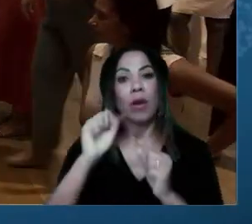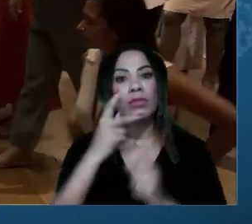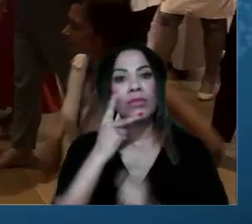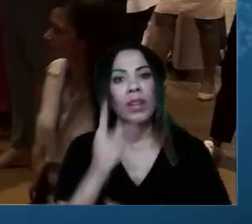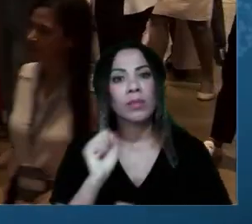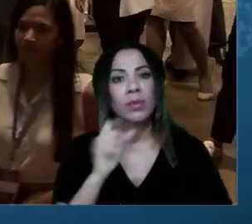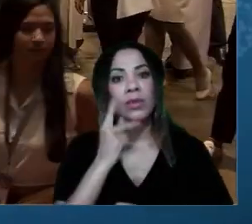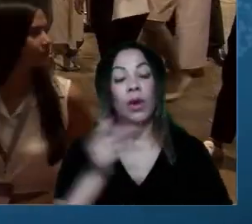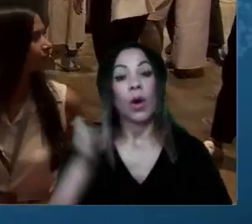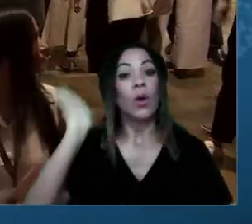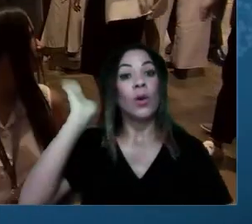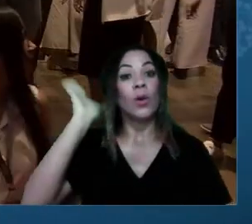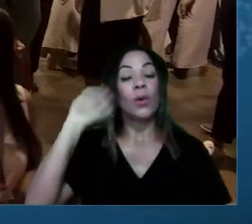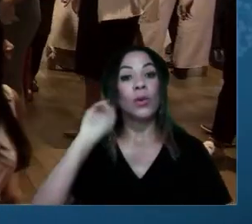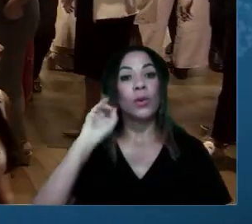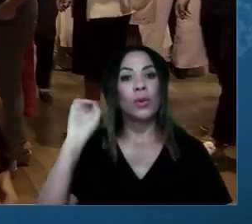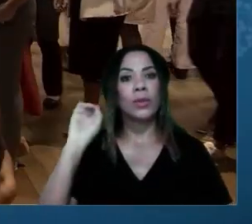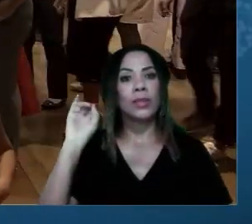Oi,